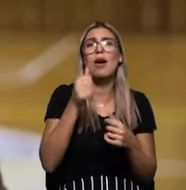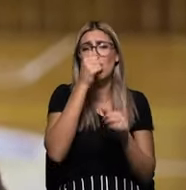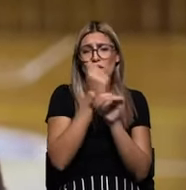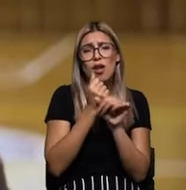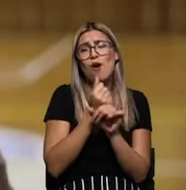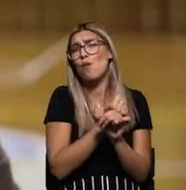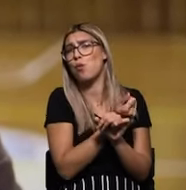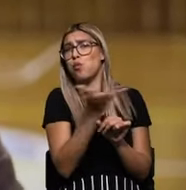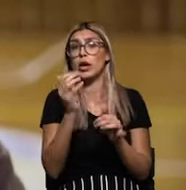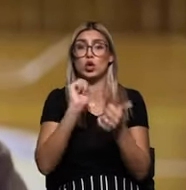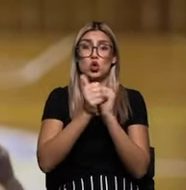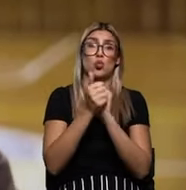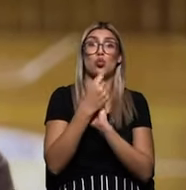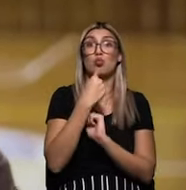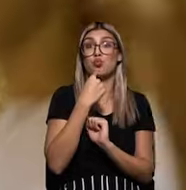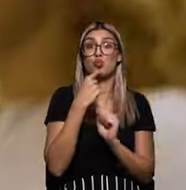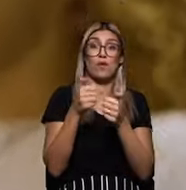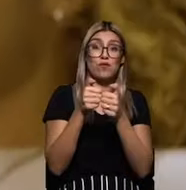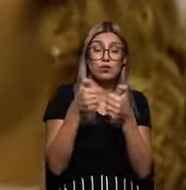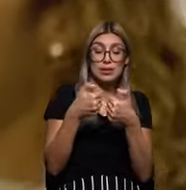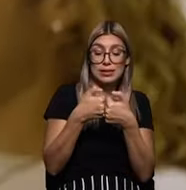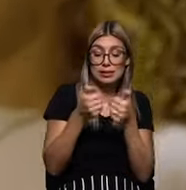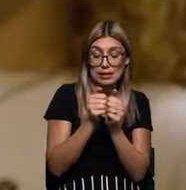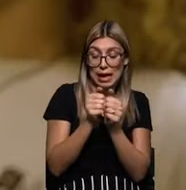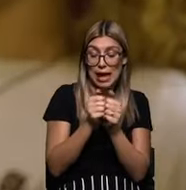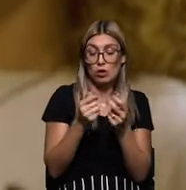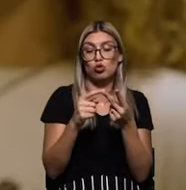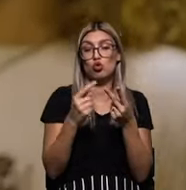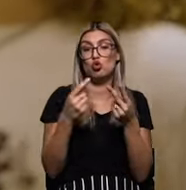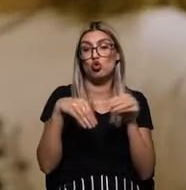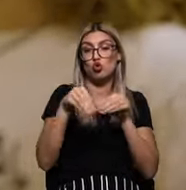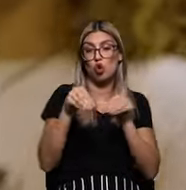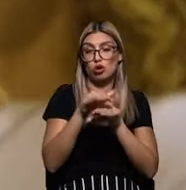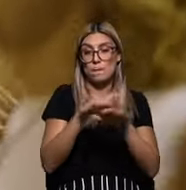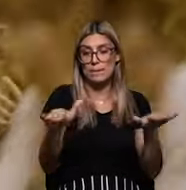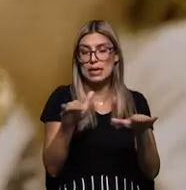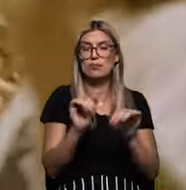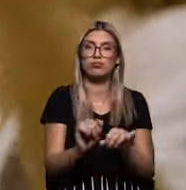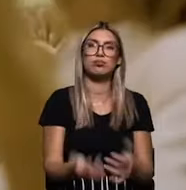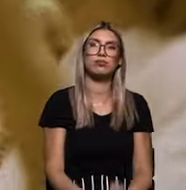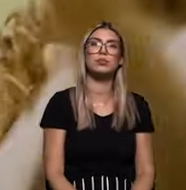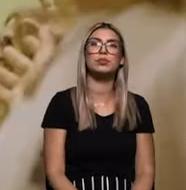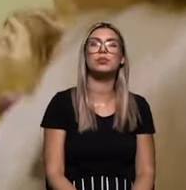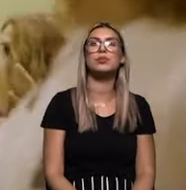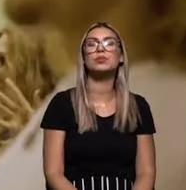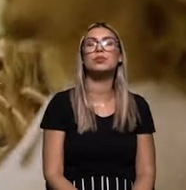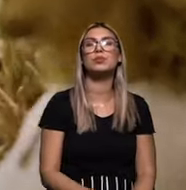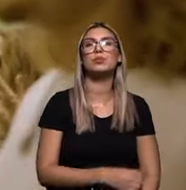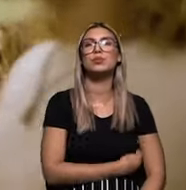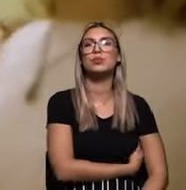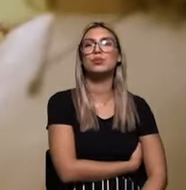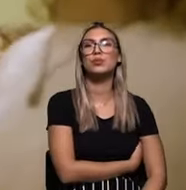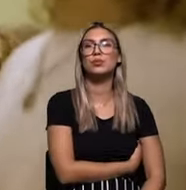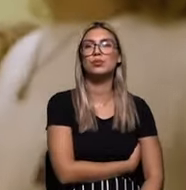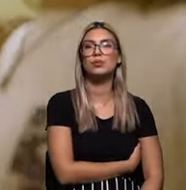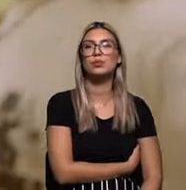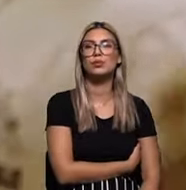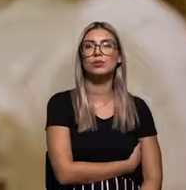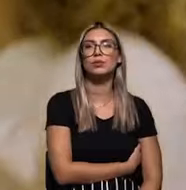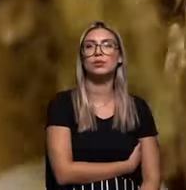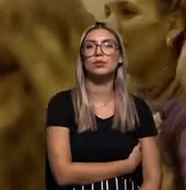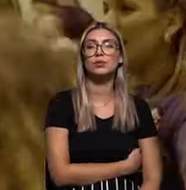depois tem o desporto, o futsal, os jogos de mesa. Figueira, a gente cá vai, quer cair ou não.